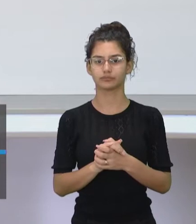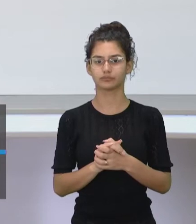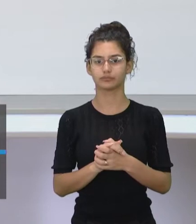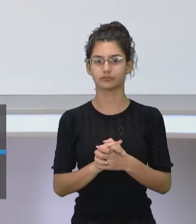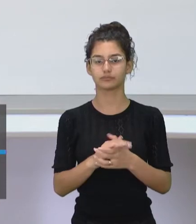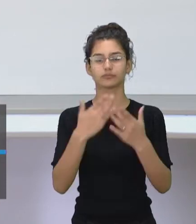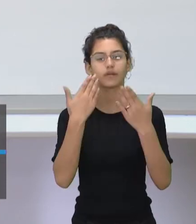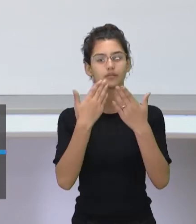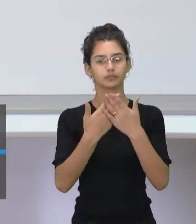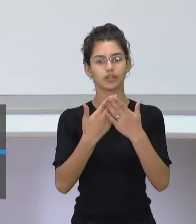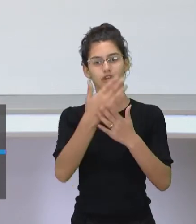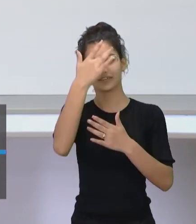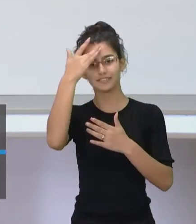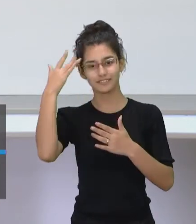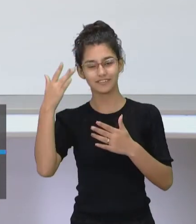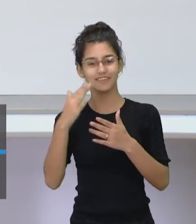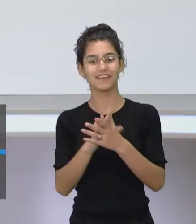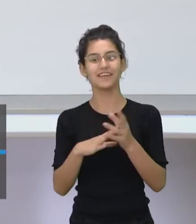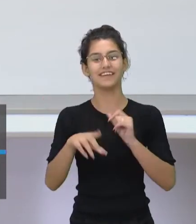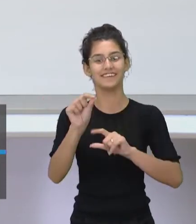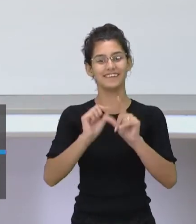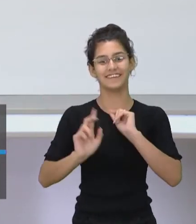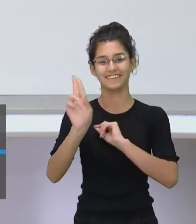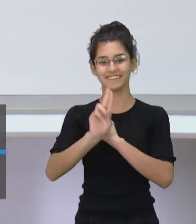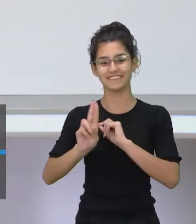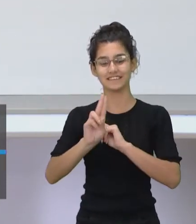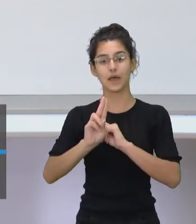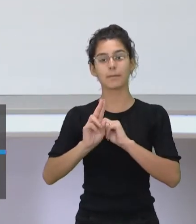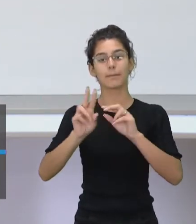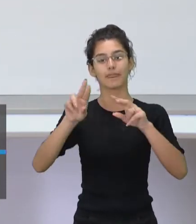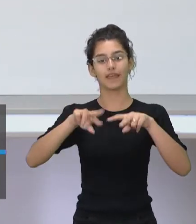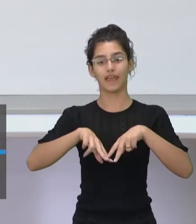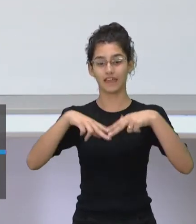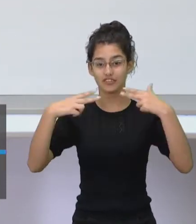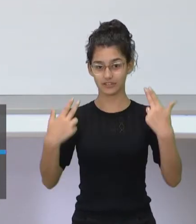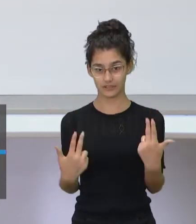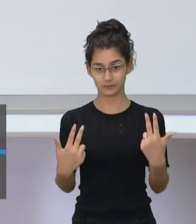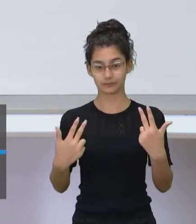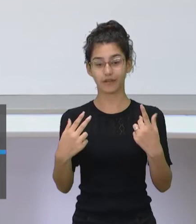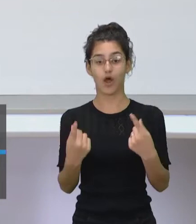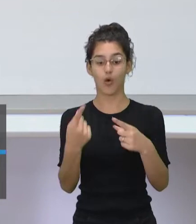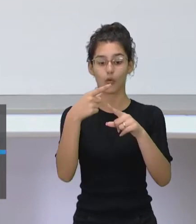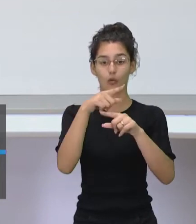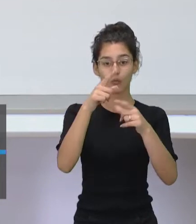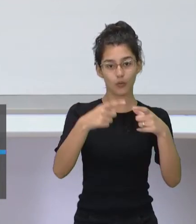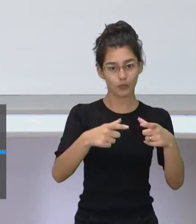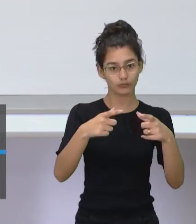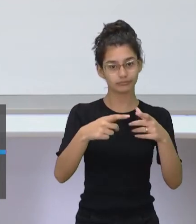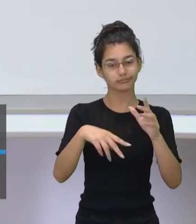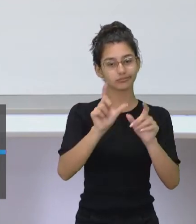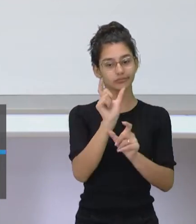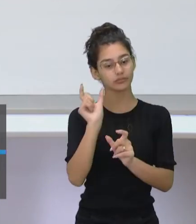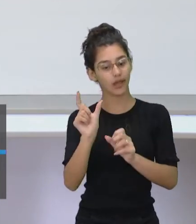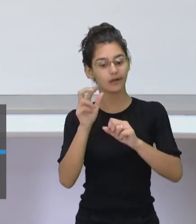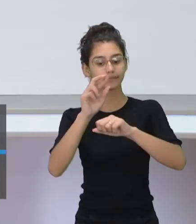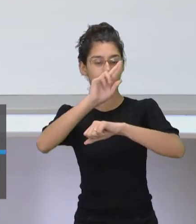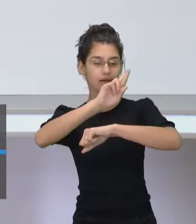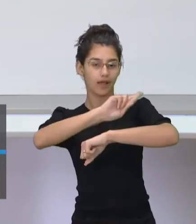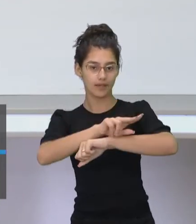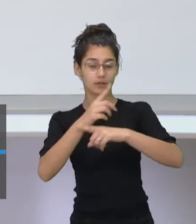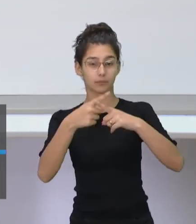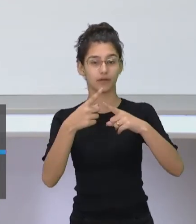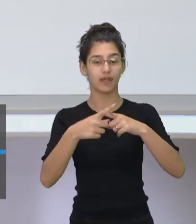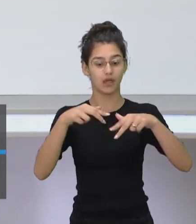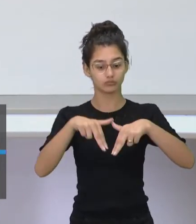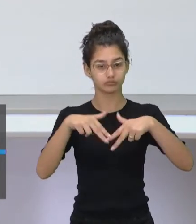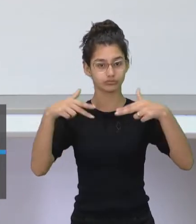os estudiosos, eles estão preferindo utilizar etnia ao invés de raça. Porque etnia significa assim,